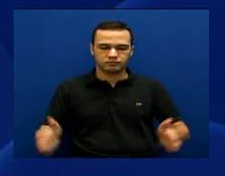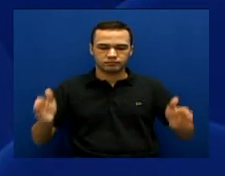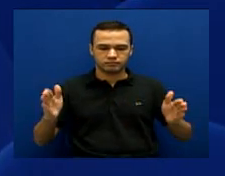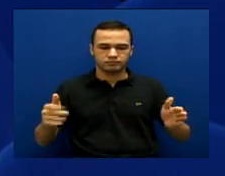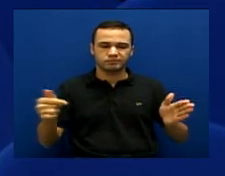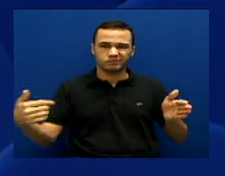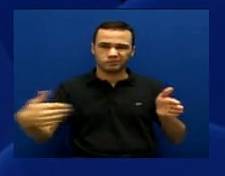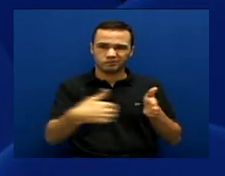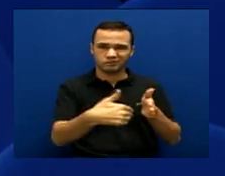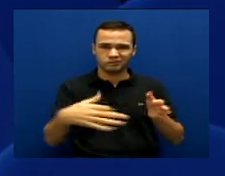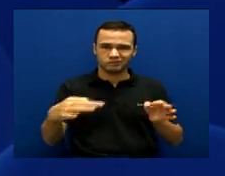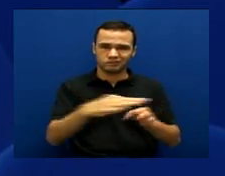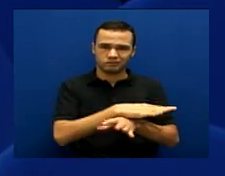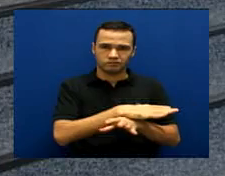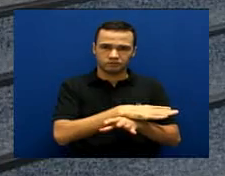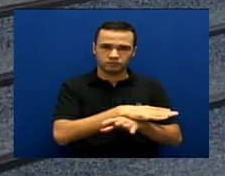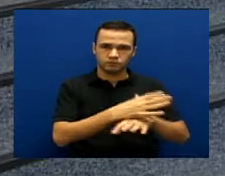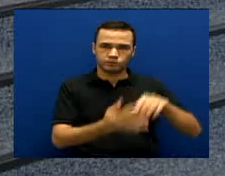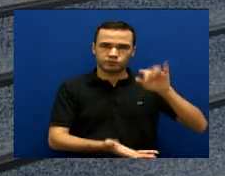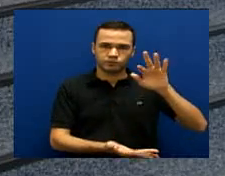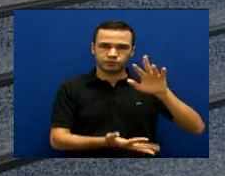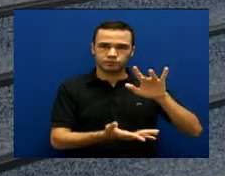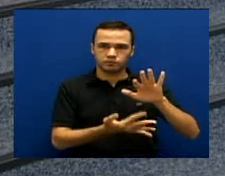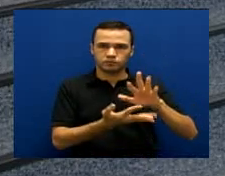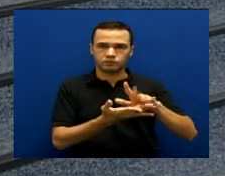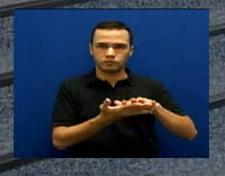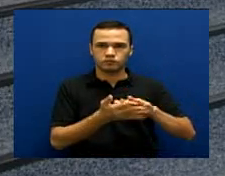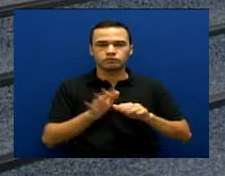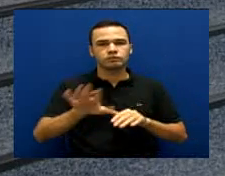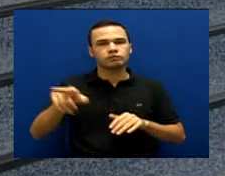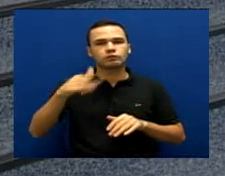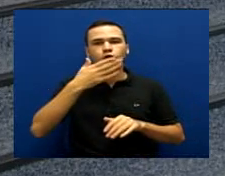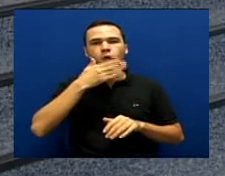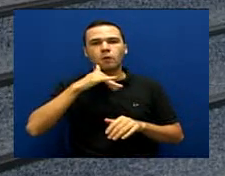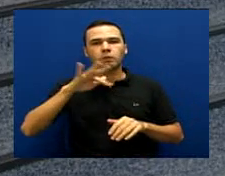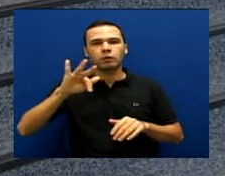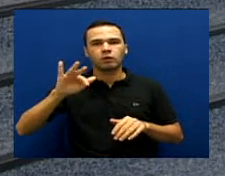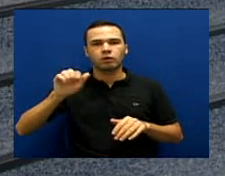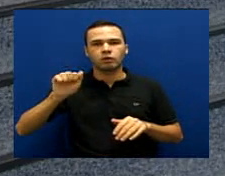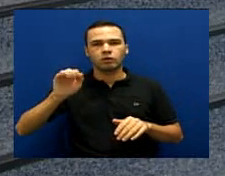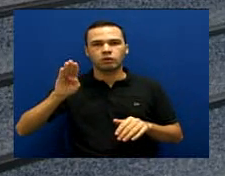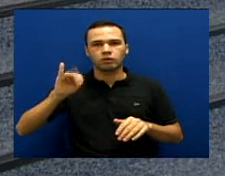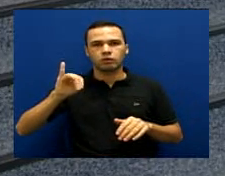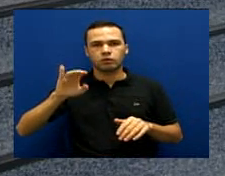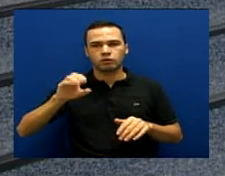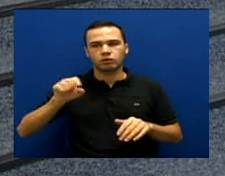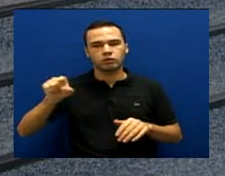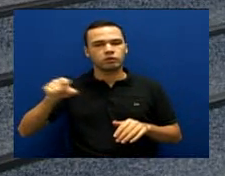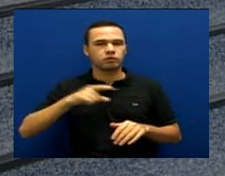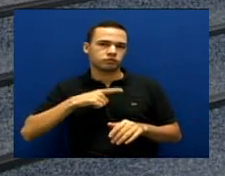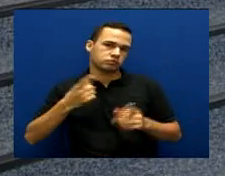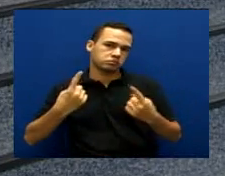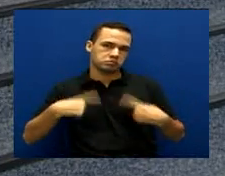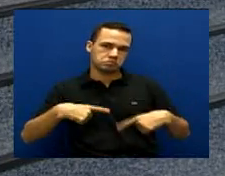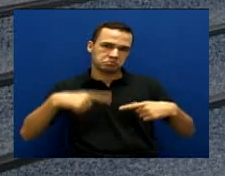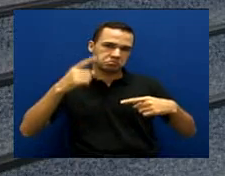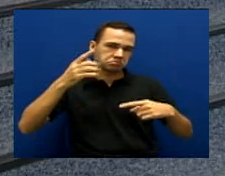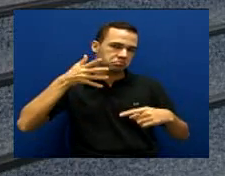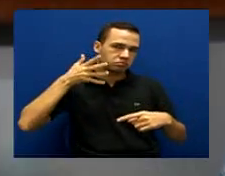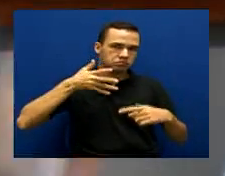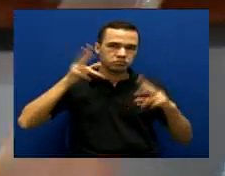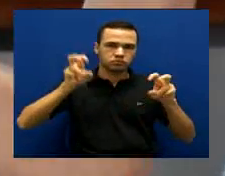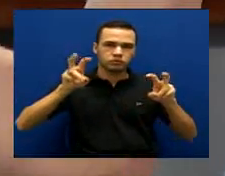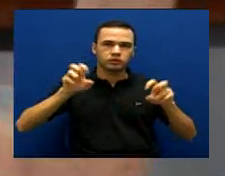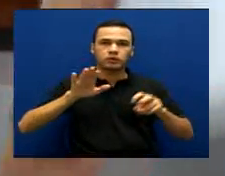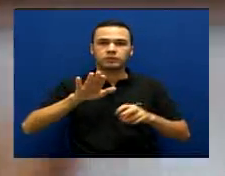acabando era só a sua vaga para dizer que não isso não é tema para ser discutido aqui mas o que eu estou